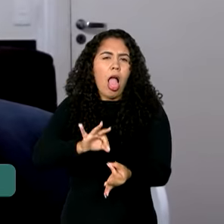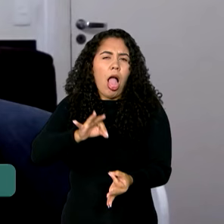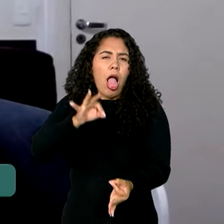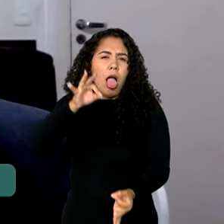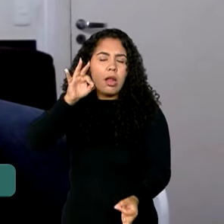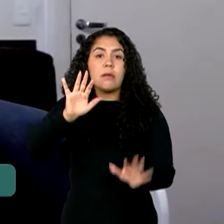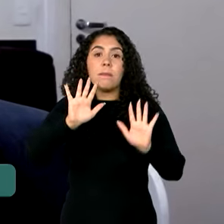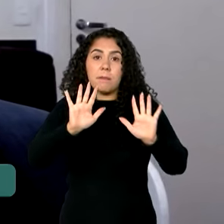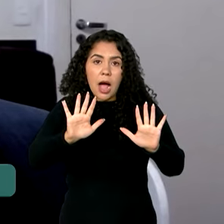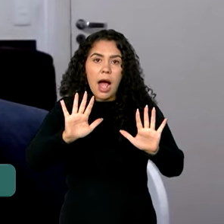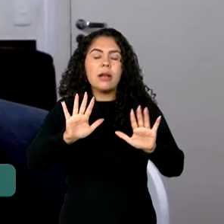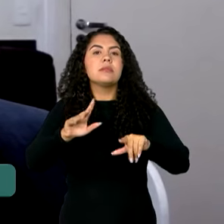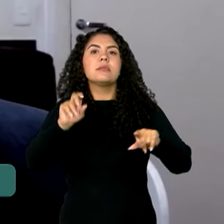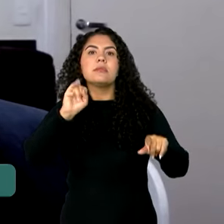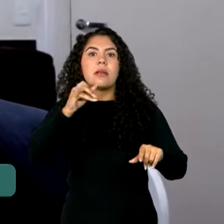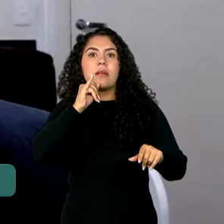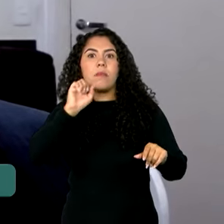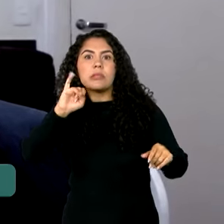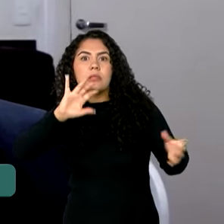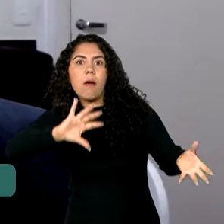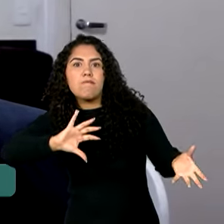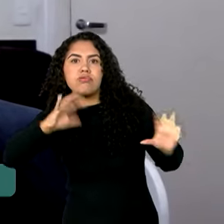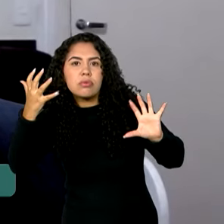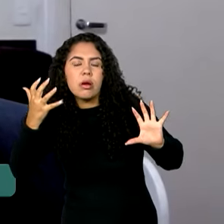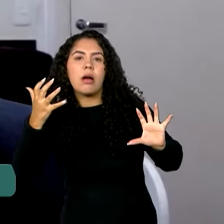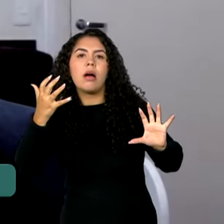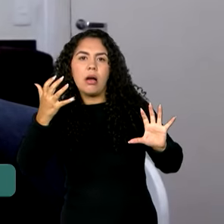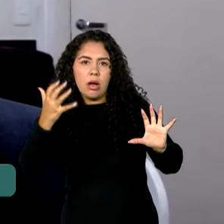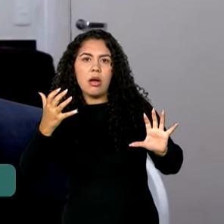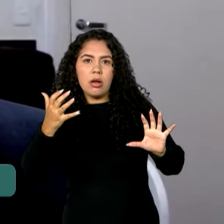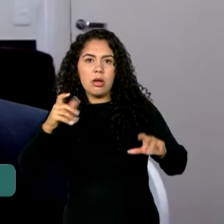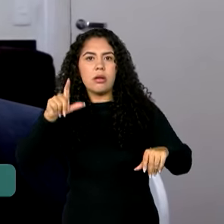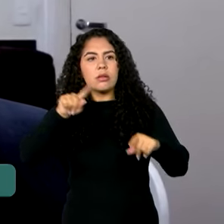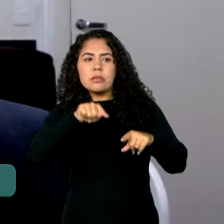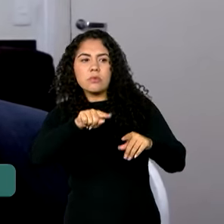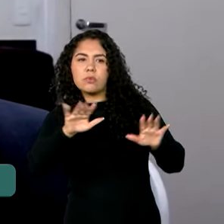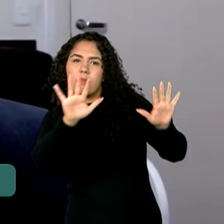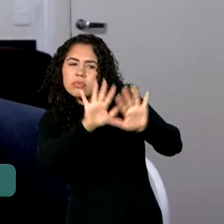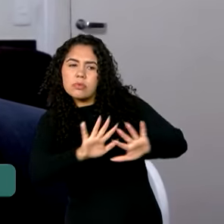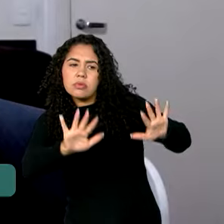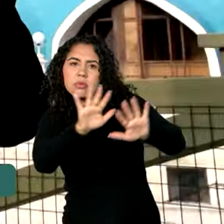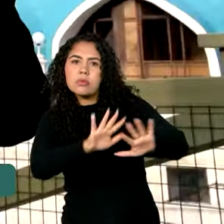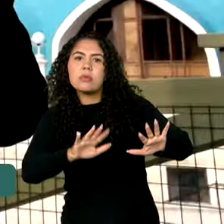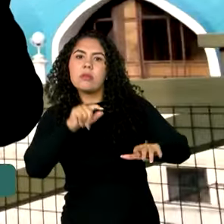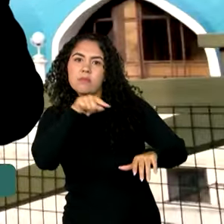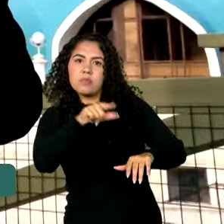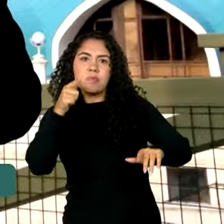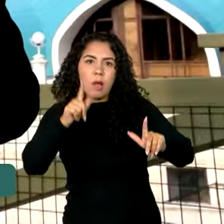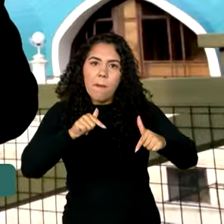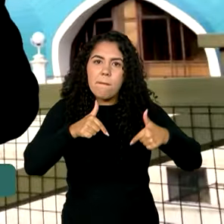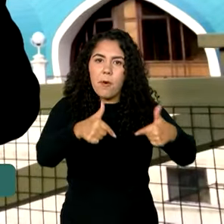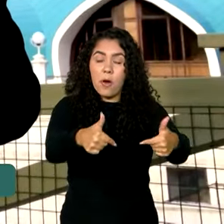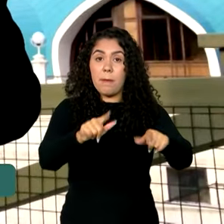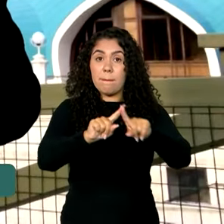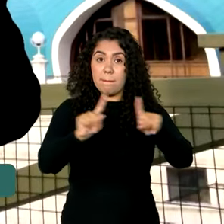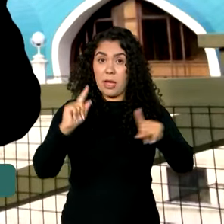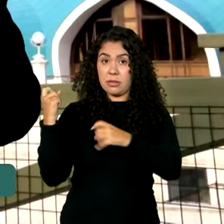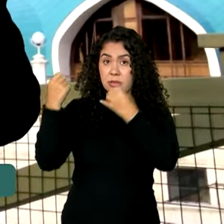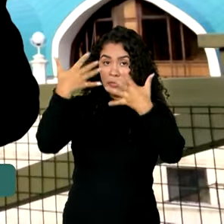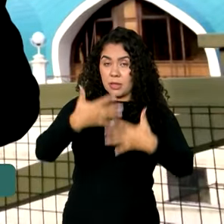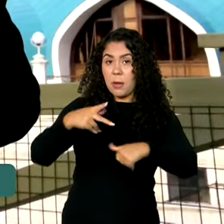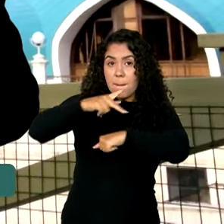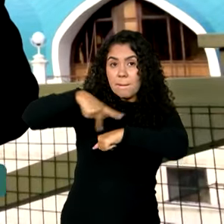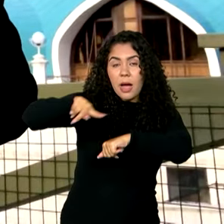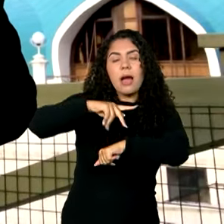uma eventual dissidência não seja tomada como um sinal de enfraquecimento do bloco. A Rússia exerce a